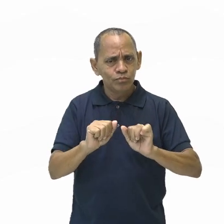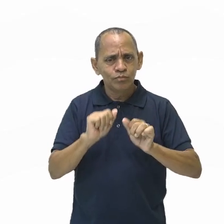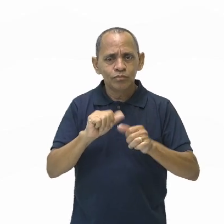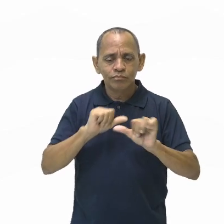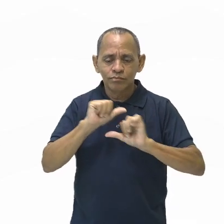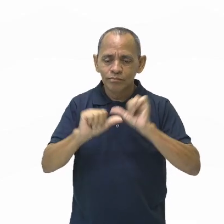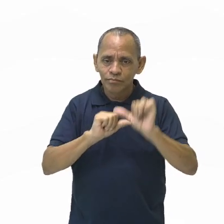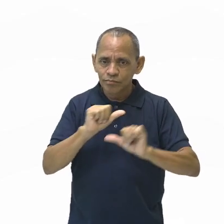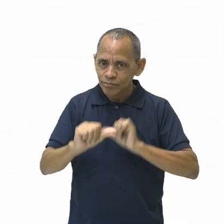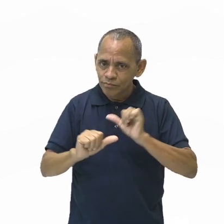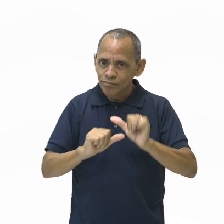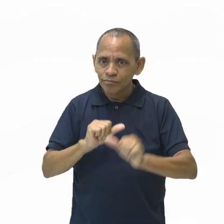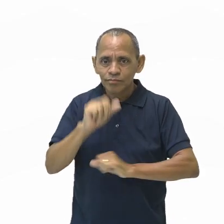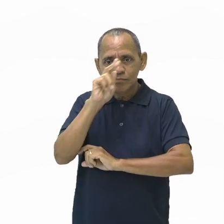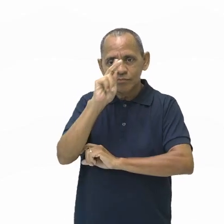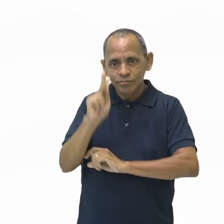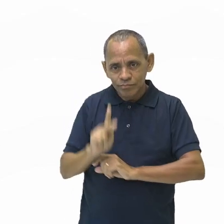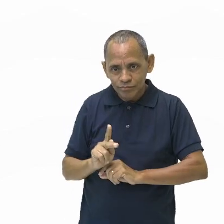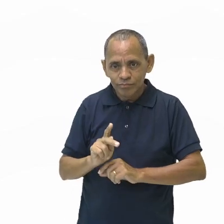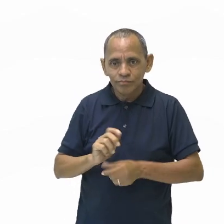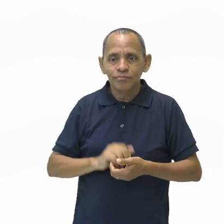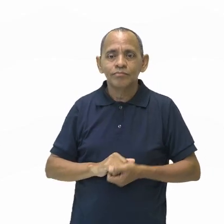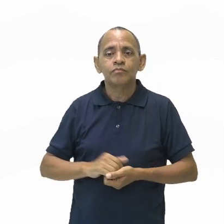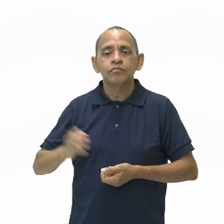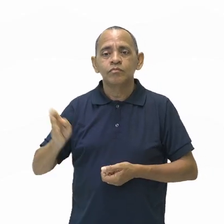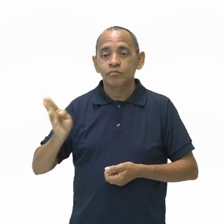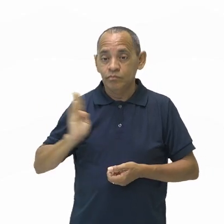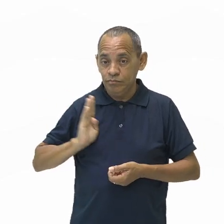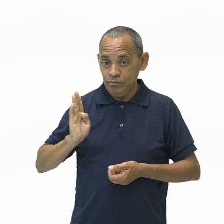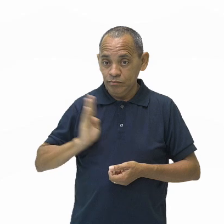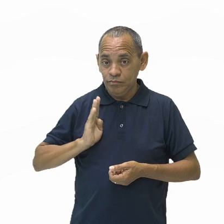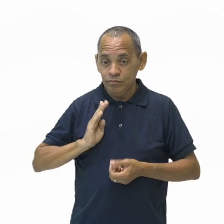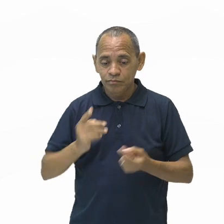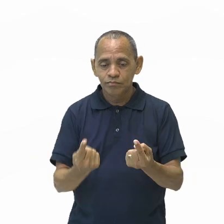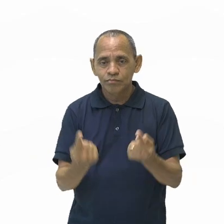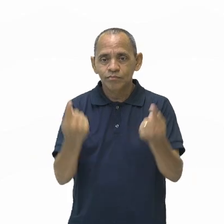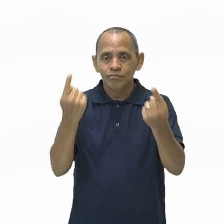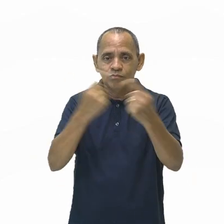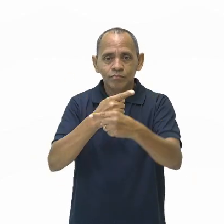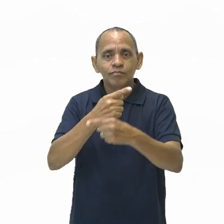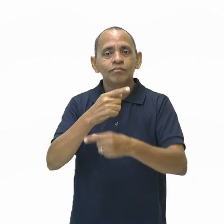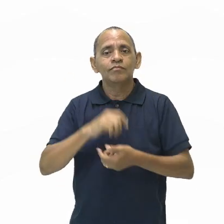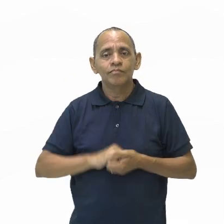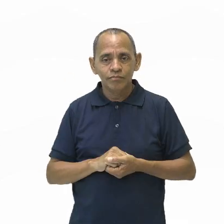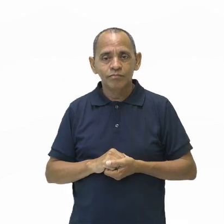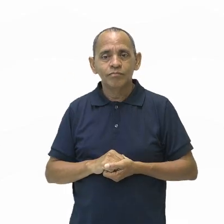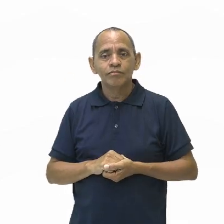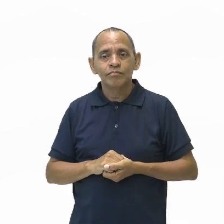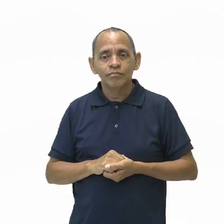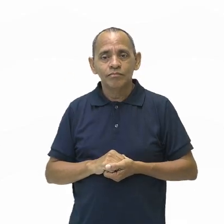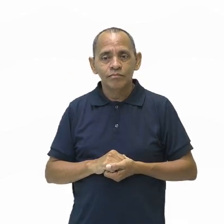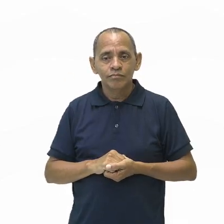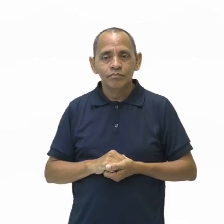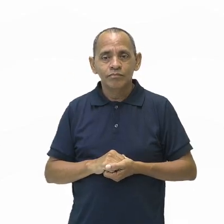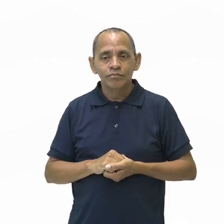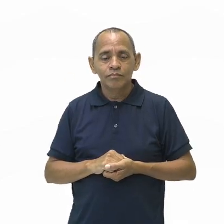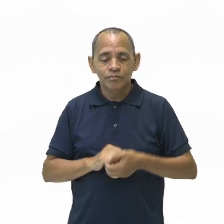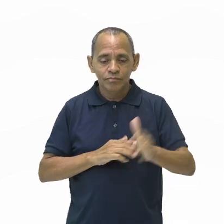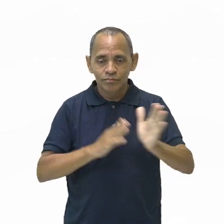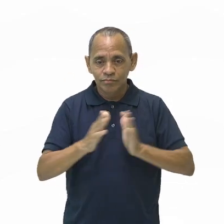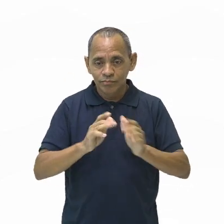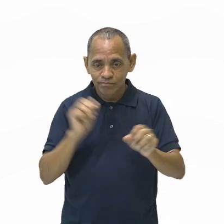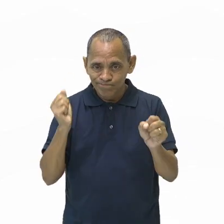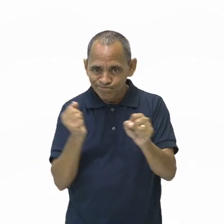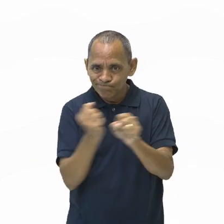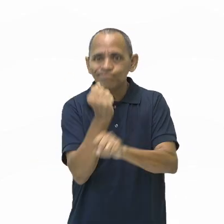os rumos de sua história. Os burgueses que se opunham à aristocracia. Essa é uma época de